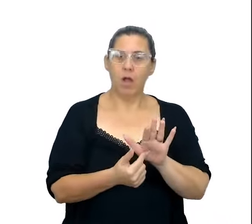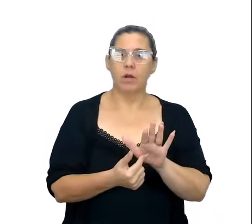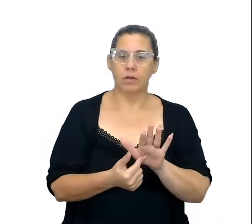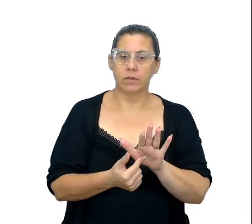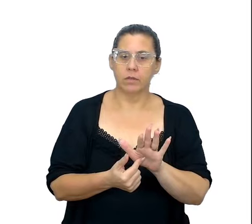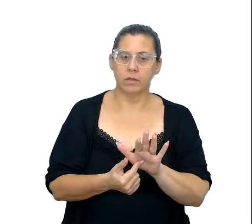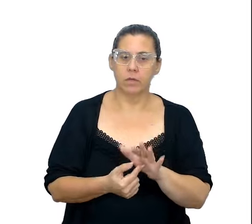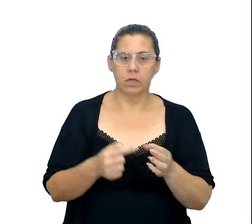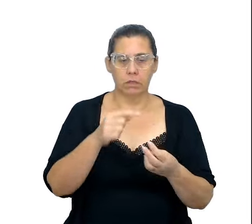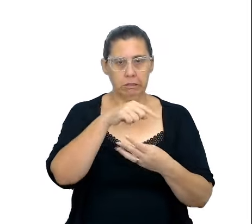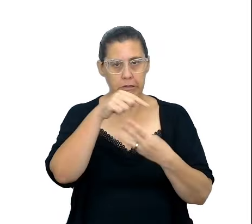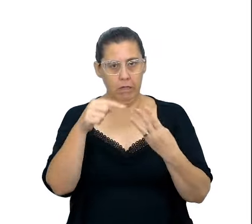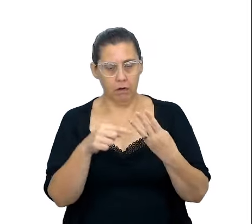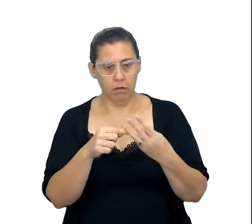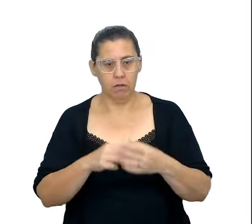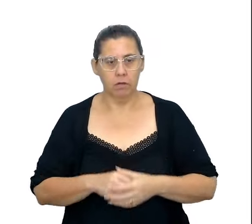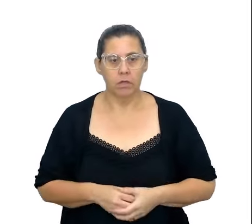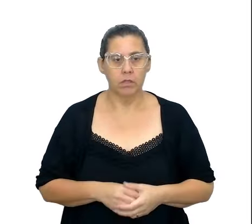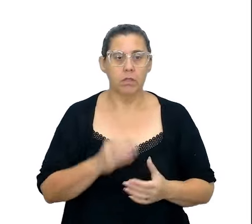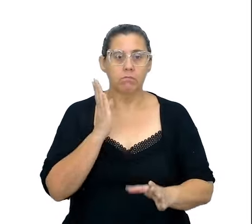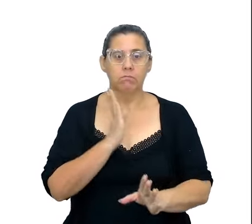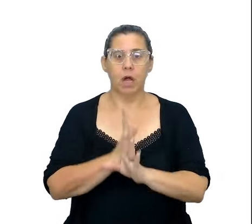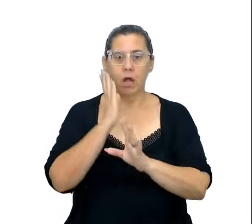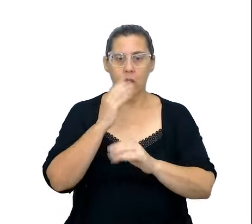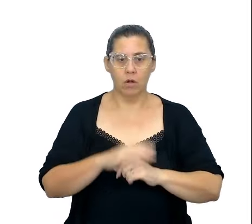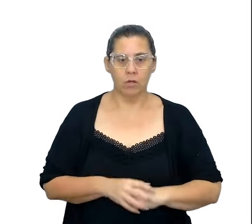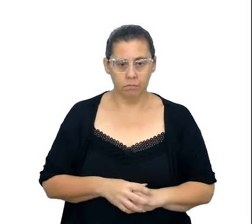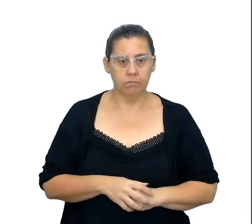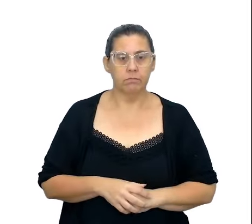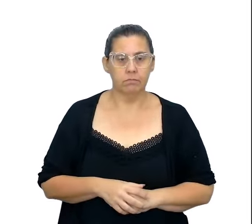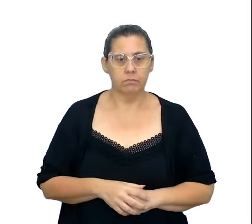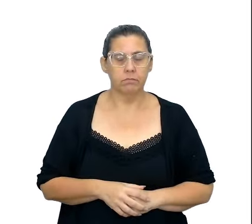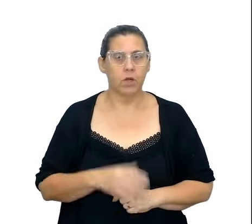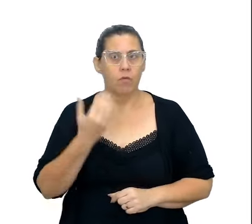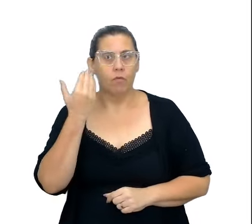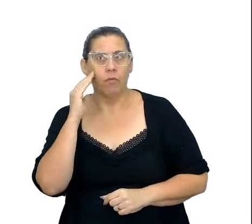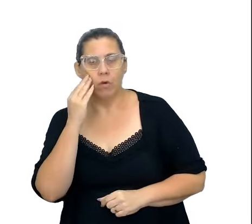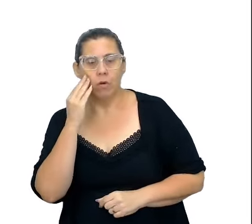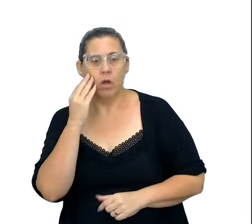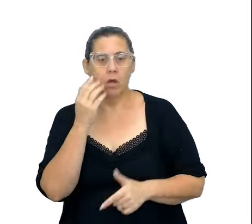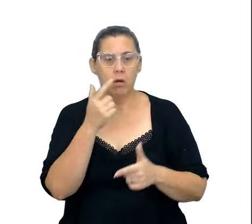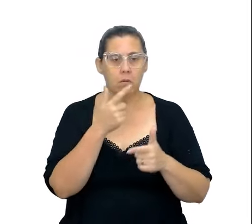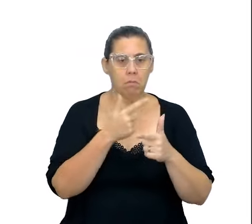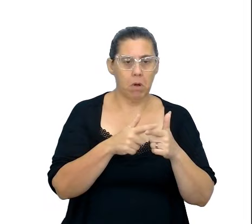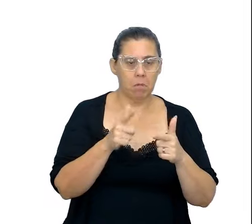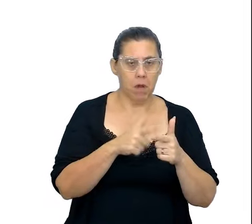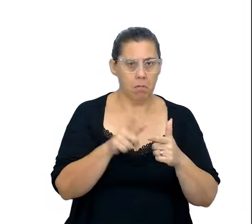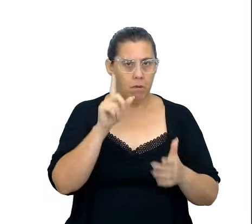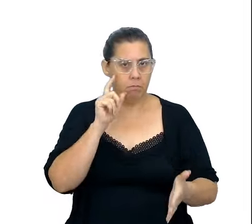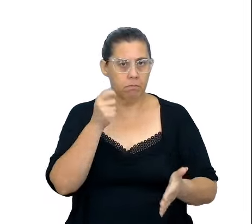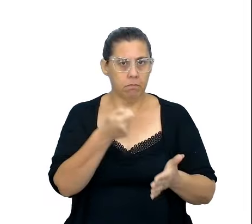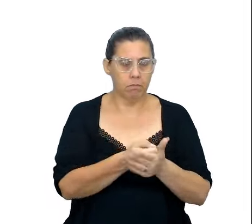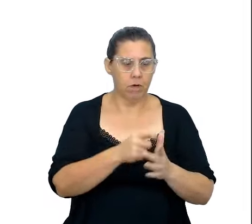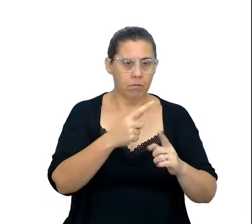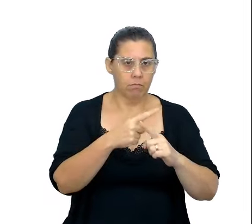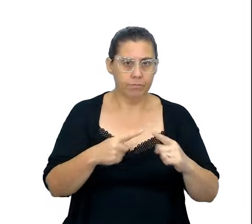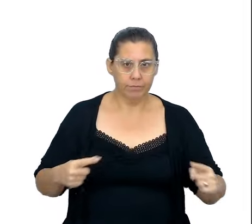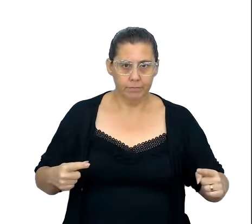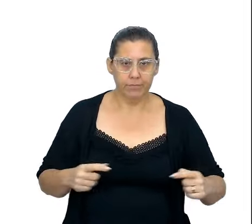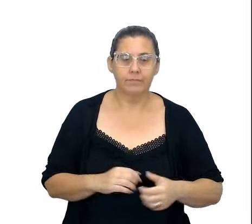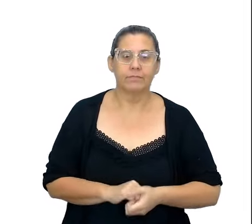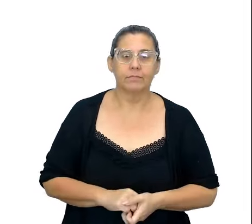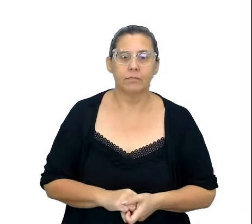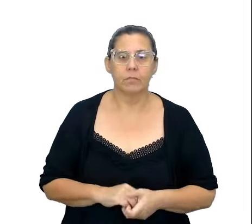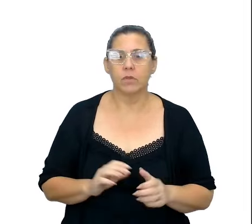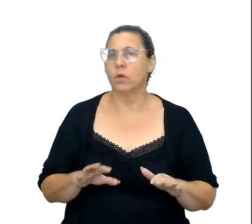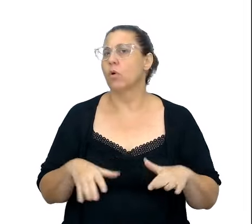tá, em 3 momentos. A descoberta, definir e compreender o problema desafiado, tá, que vai para esse desafio.